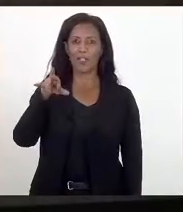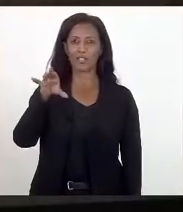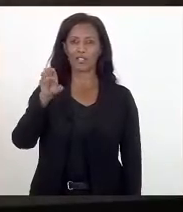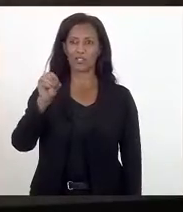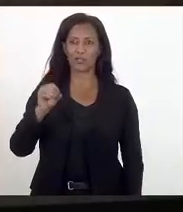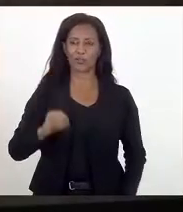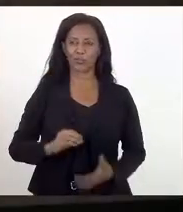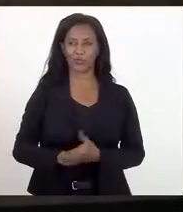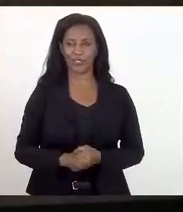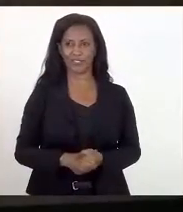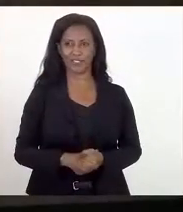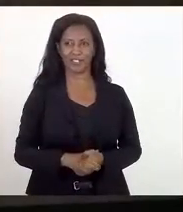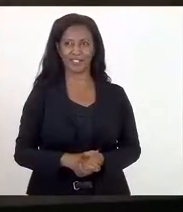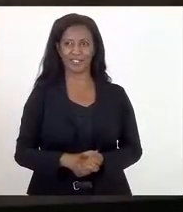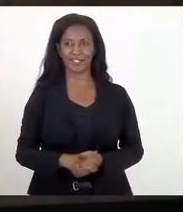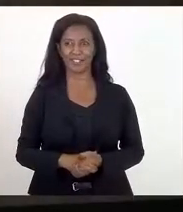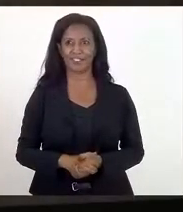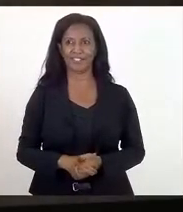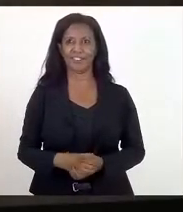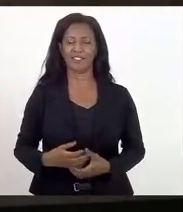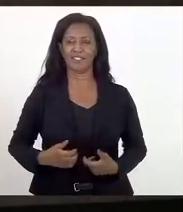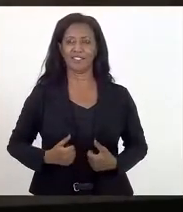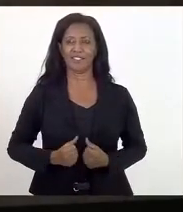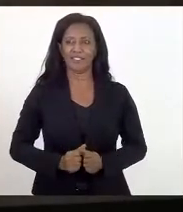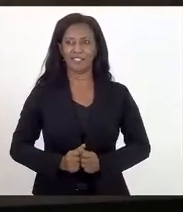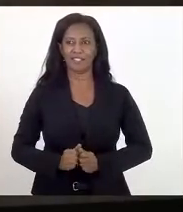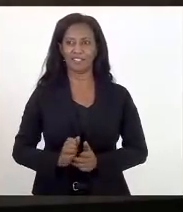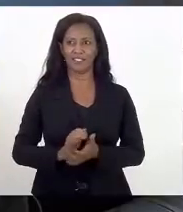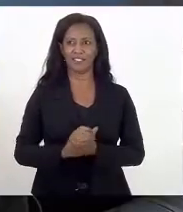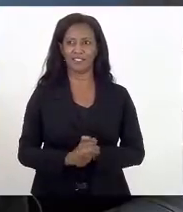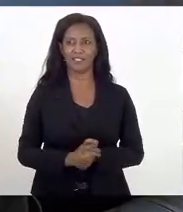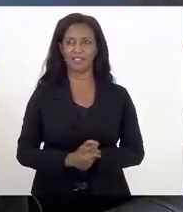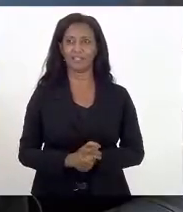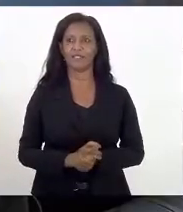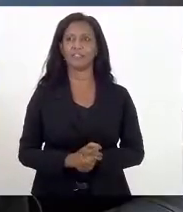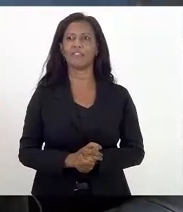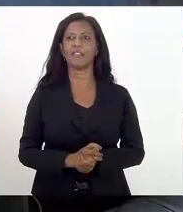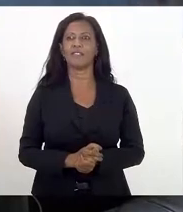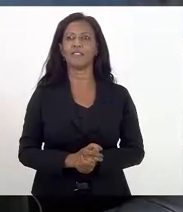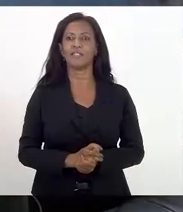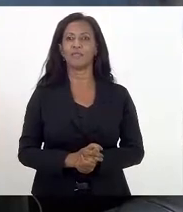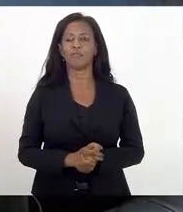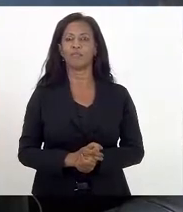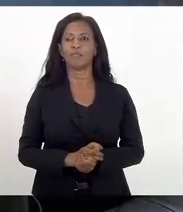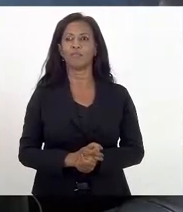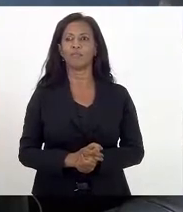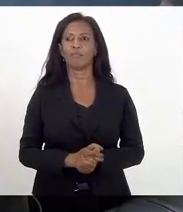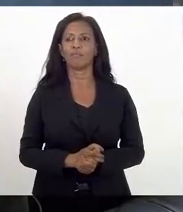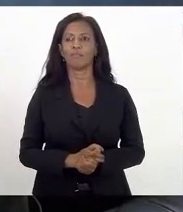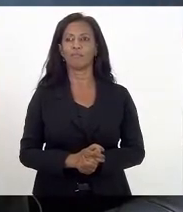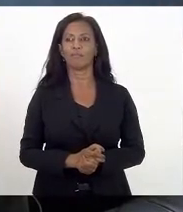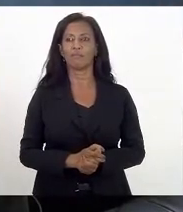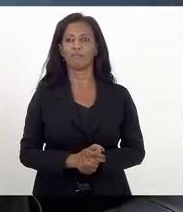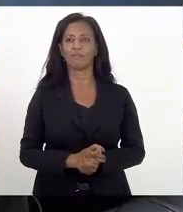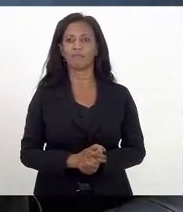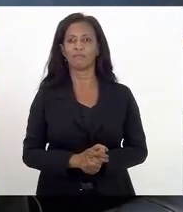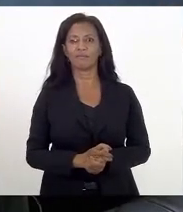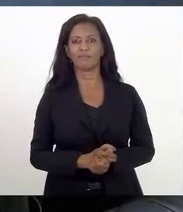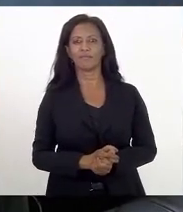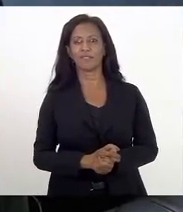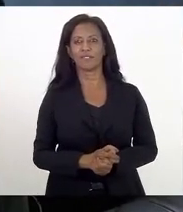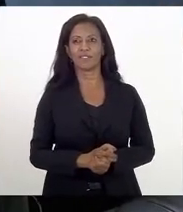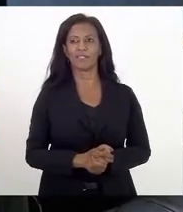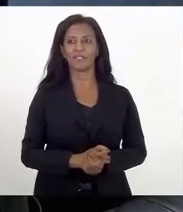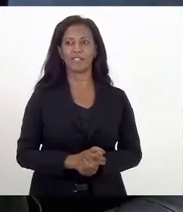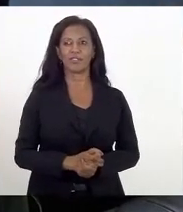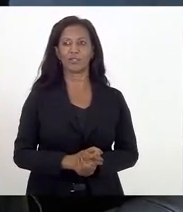Era o meu chará. Um instante, senhor Márcio. Lembrando, o Val, o Val está animado hoje, porque hoje tem futebol.